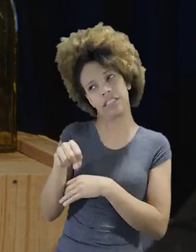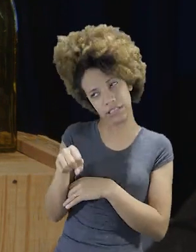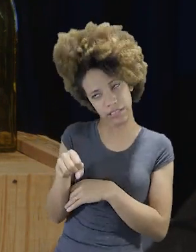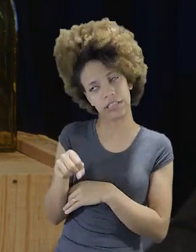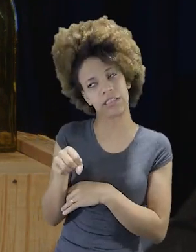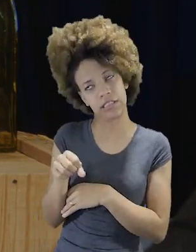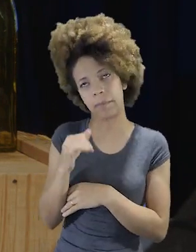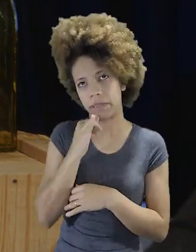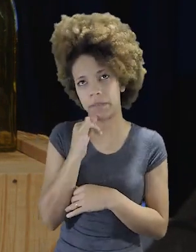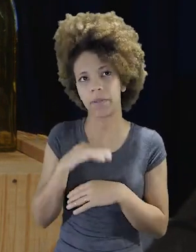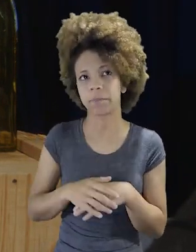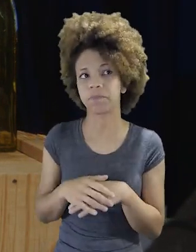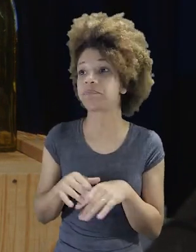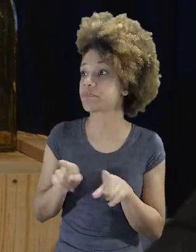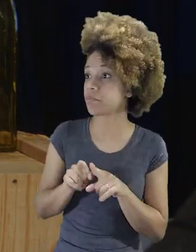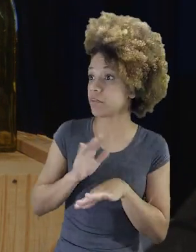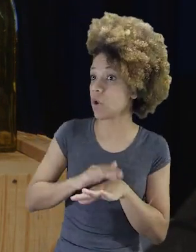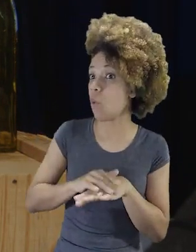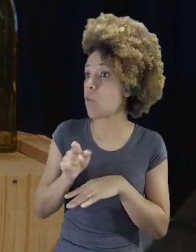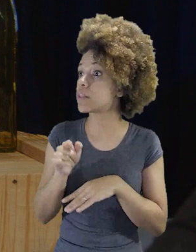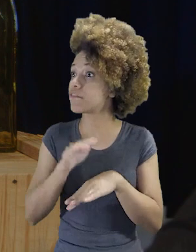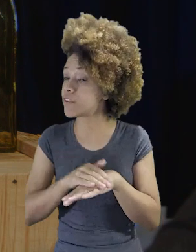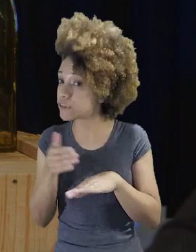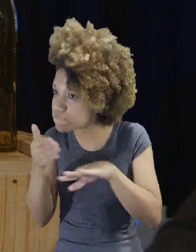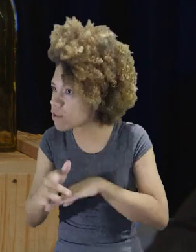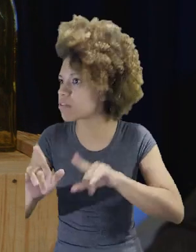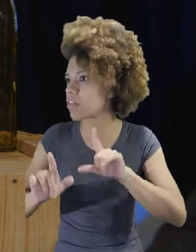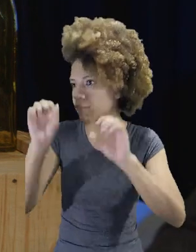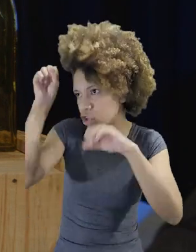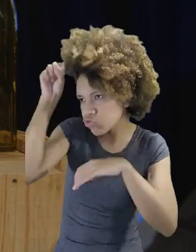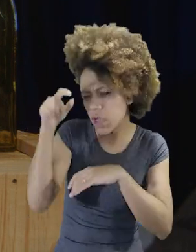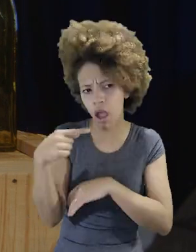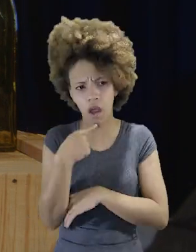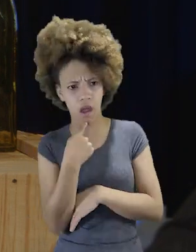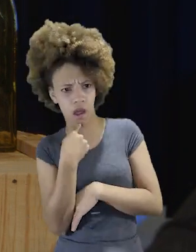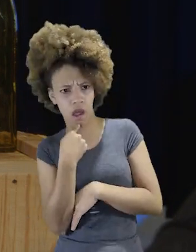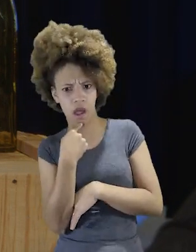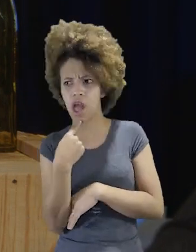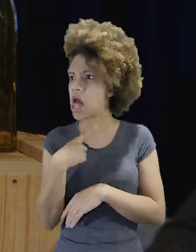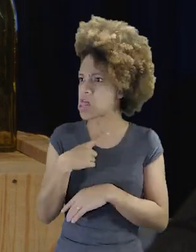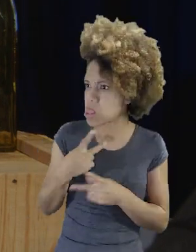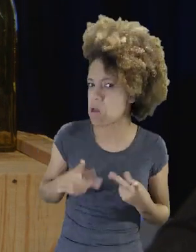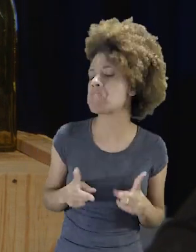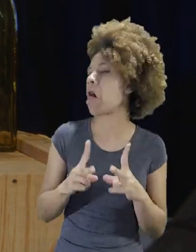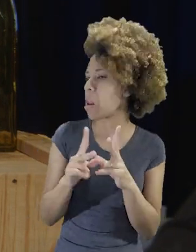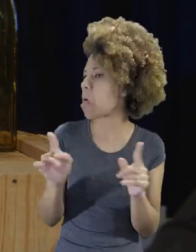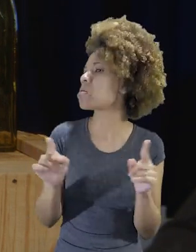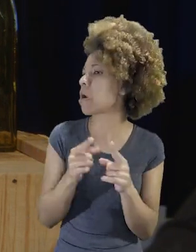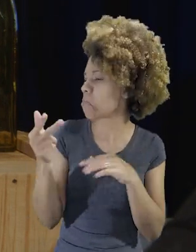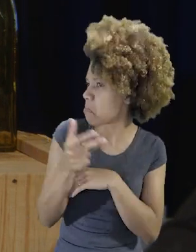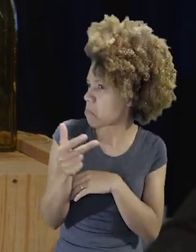fez isso e as pessoas não fala esse cara aqui tem grandes valores na música dele é menos